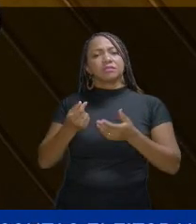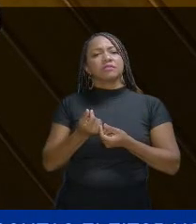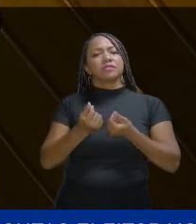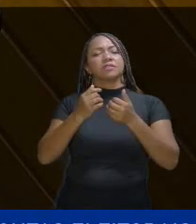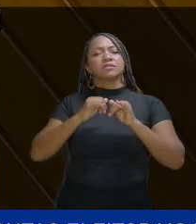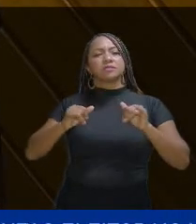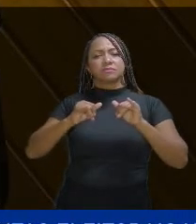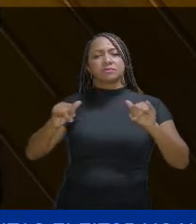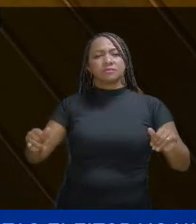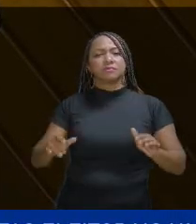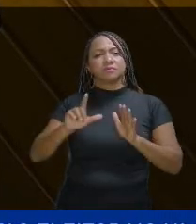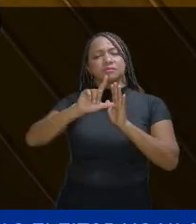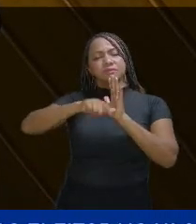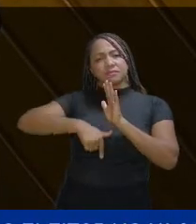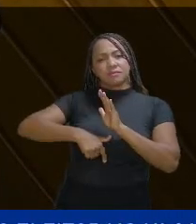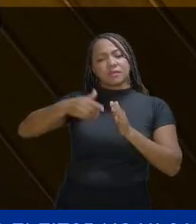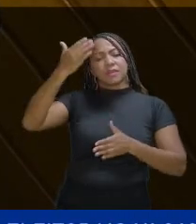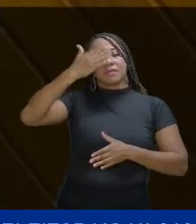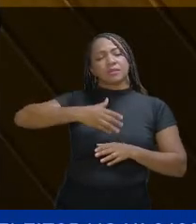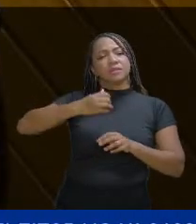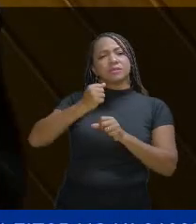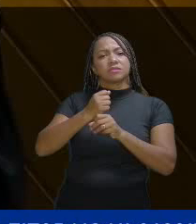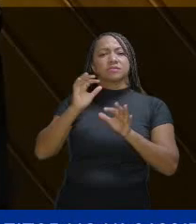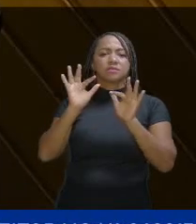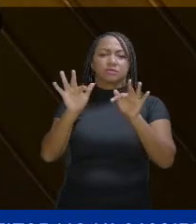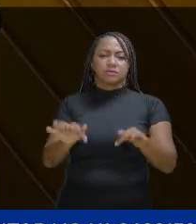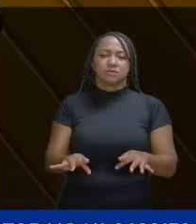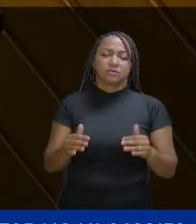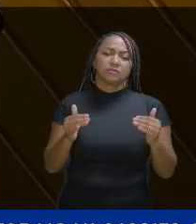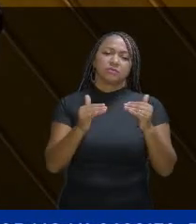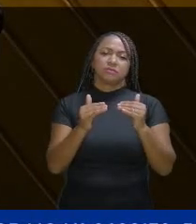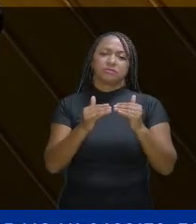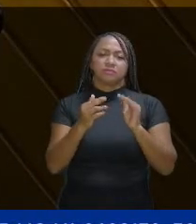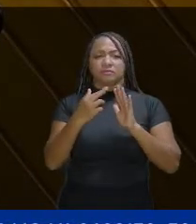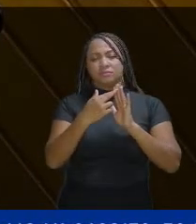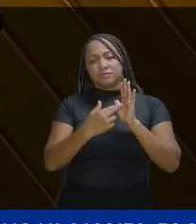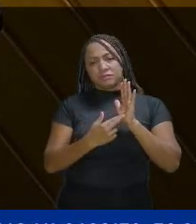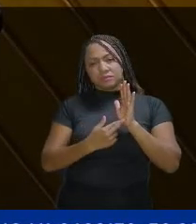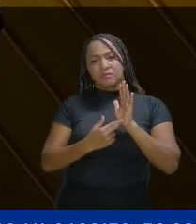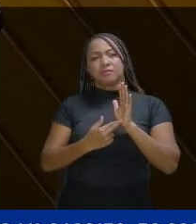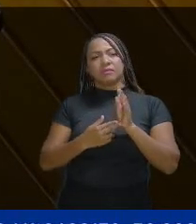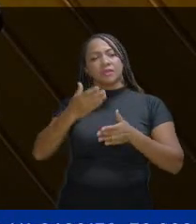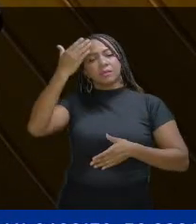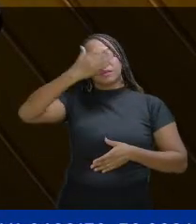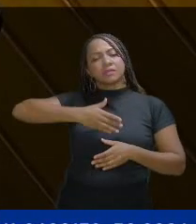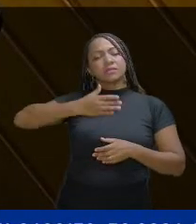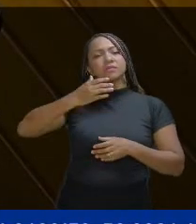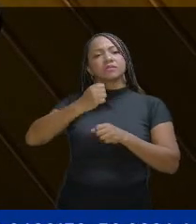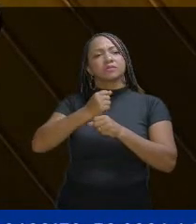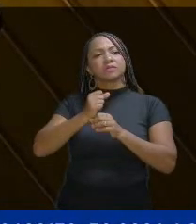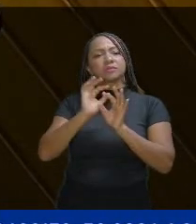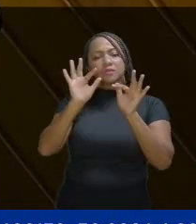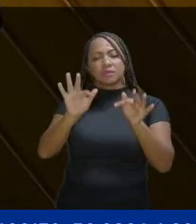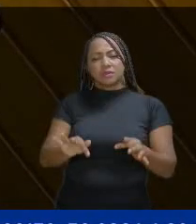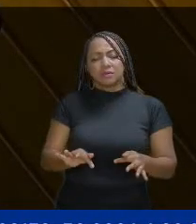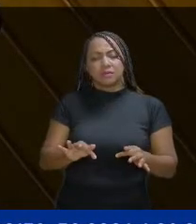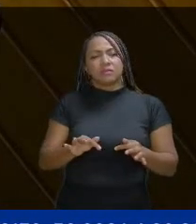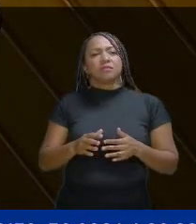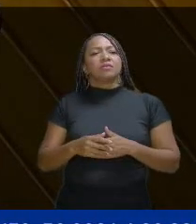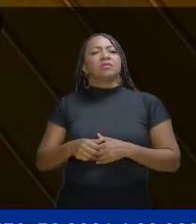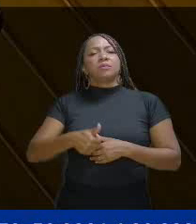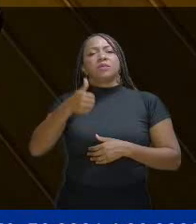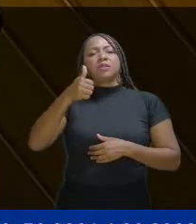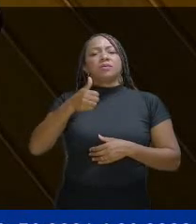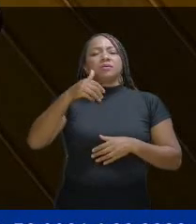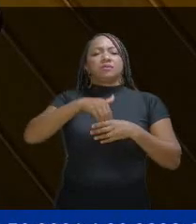primeiro, atraso na entrega da prestação de contas final. De acordo com a norma aplicável, as prestações de contas finais referentes ao primeiro